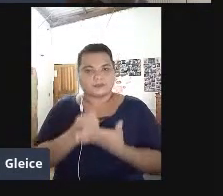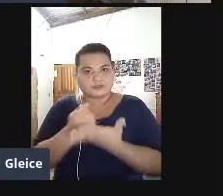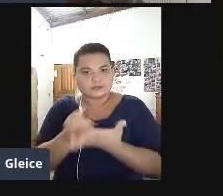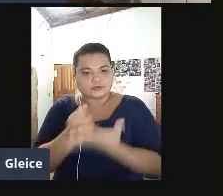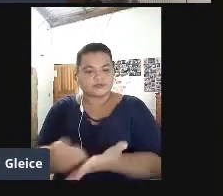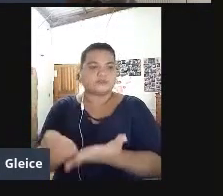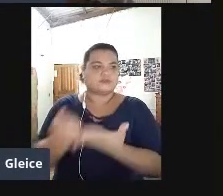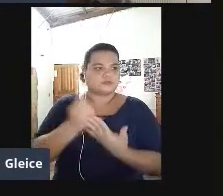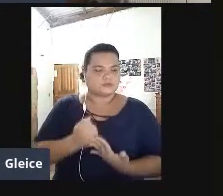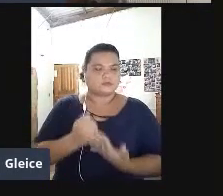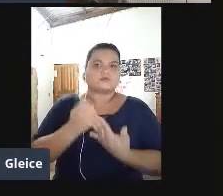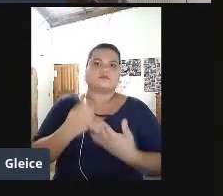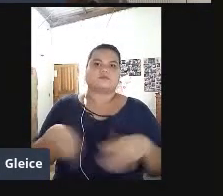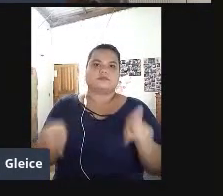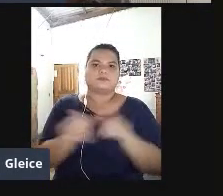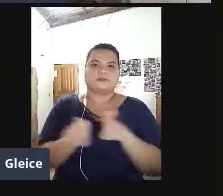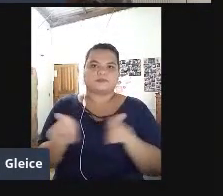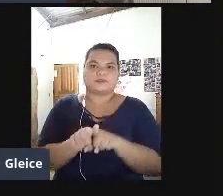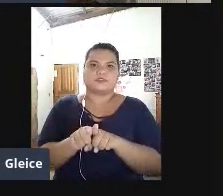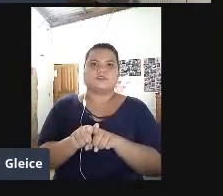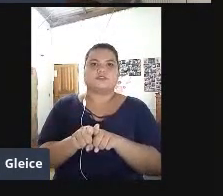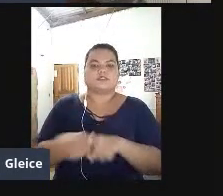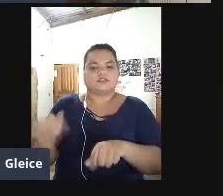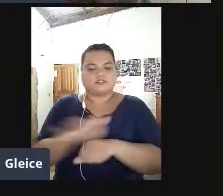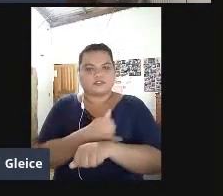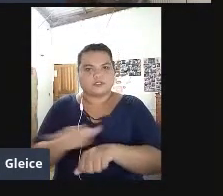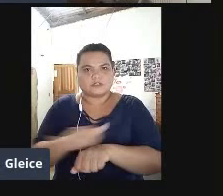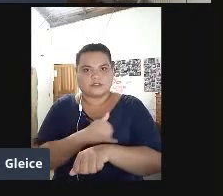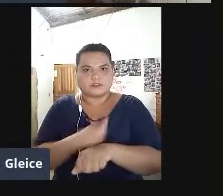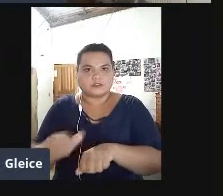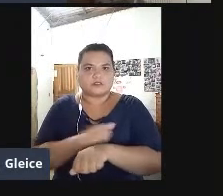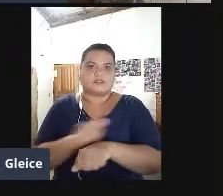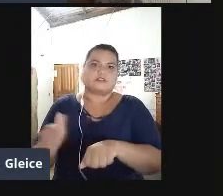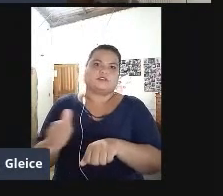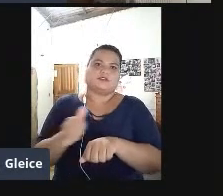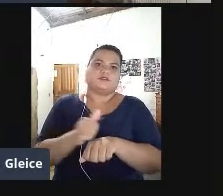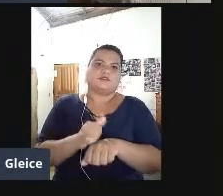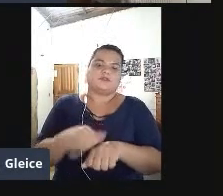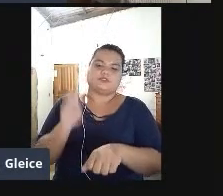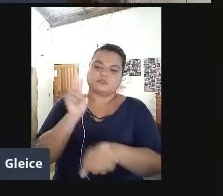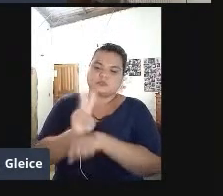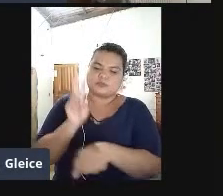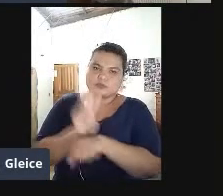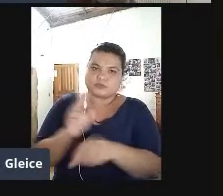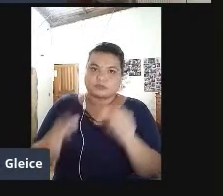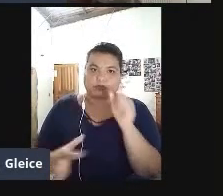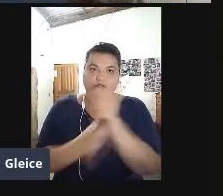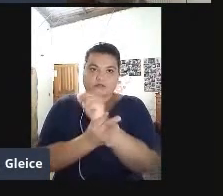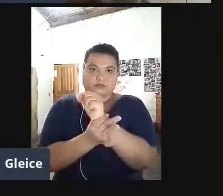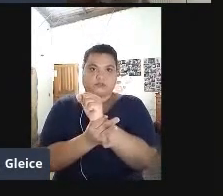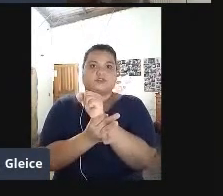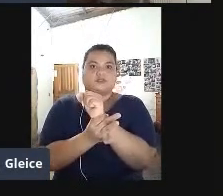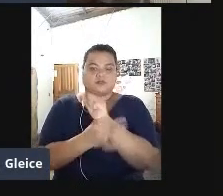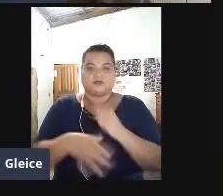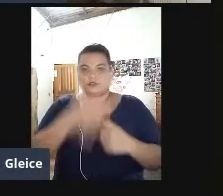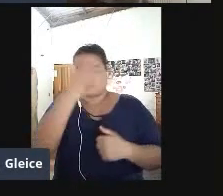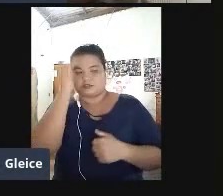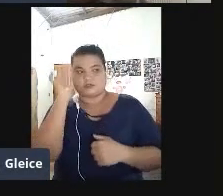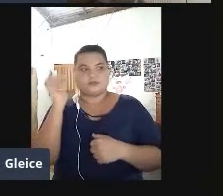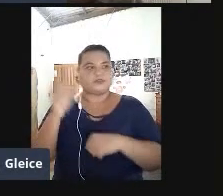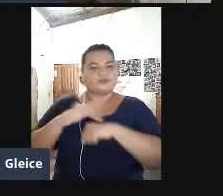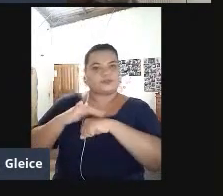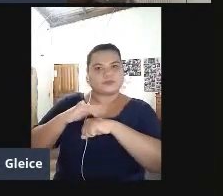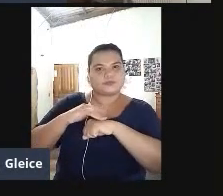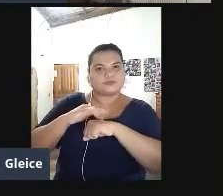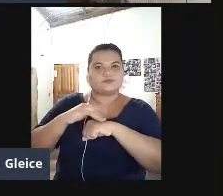importante para o paciente grávido porque ela garante uma infusão contínua e segura do volume nutricional prescrito, que vai evitar